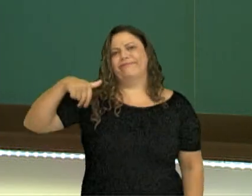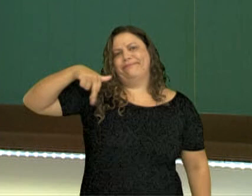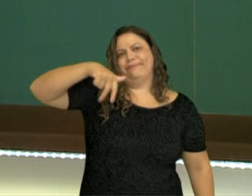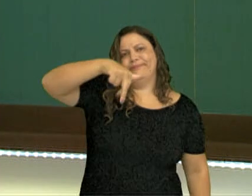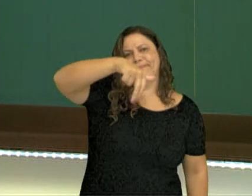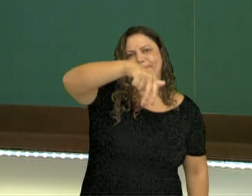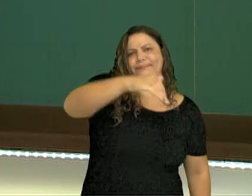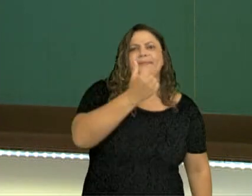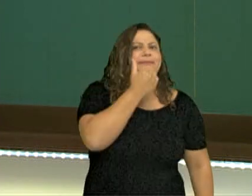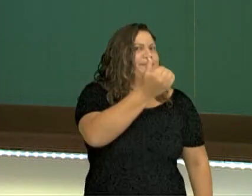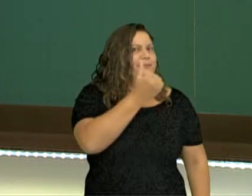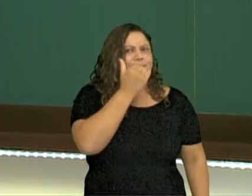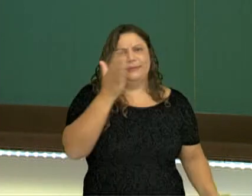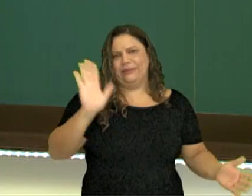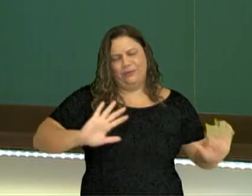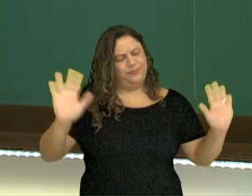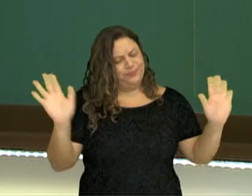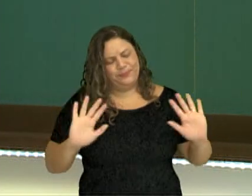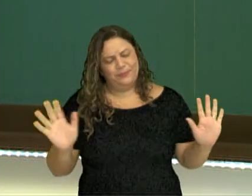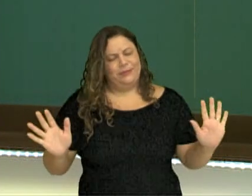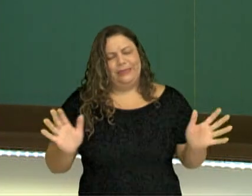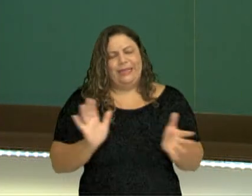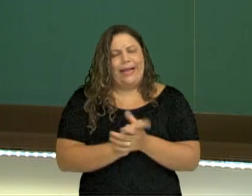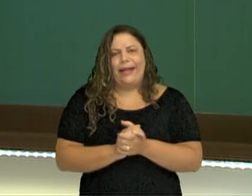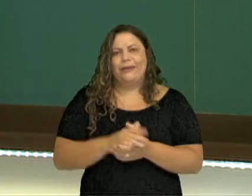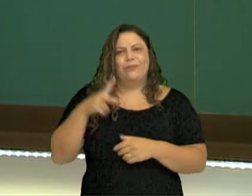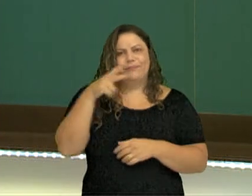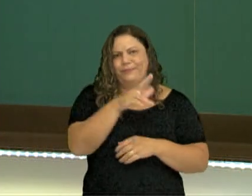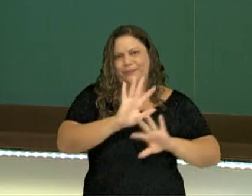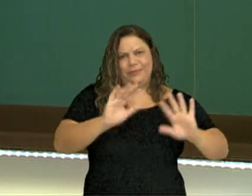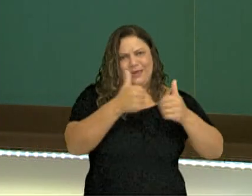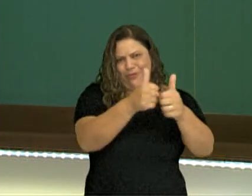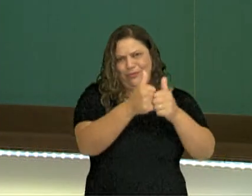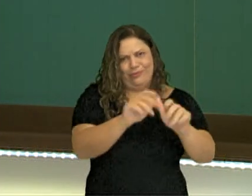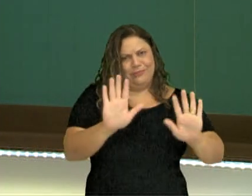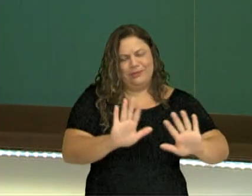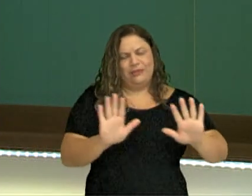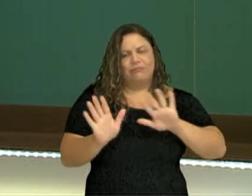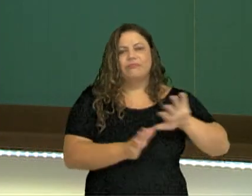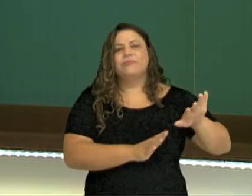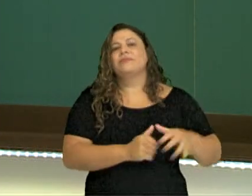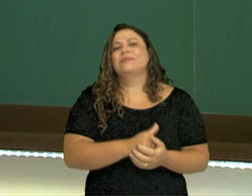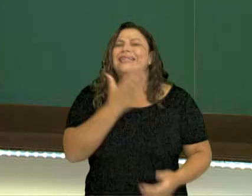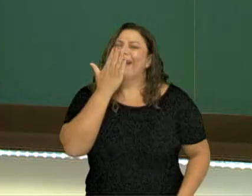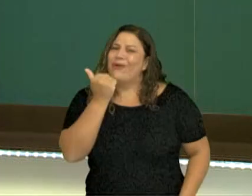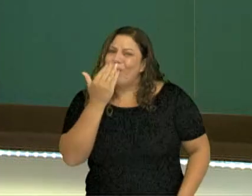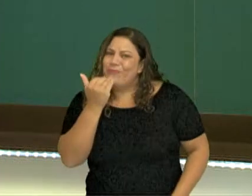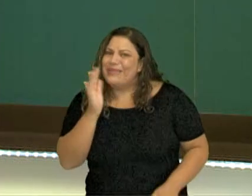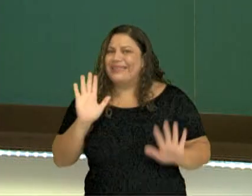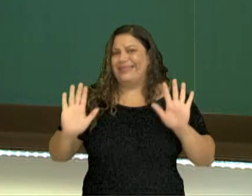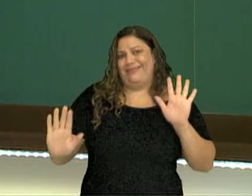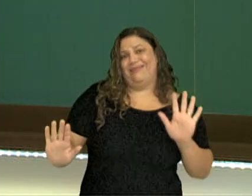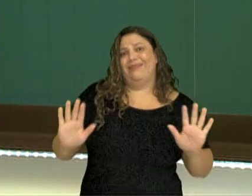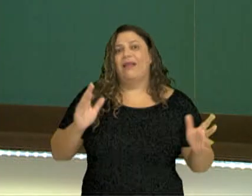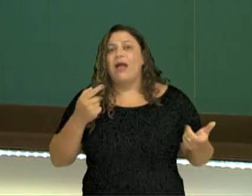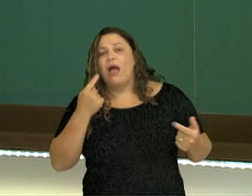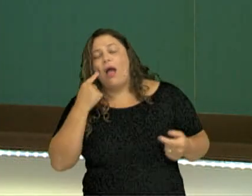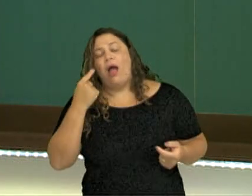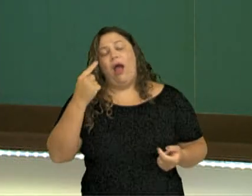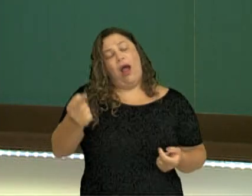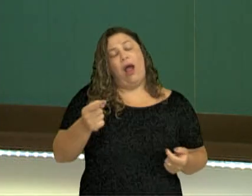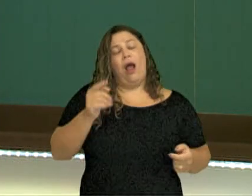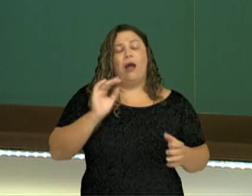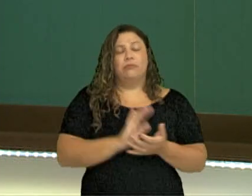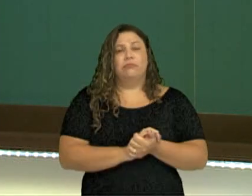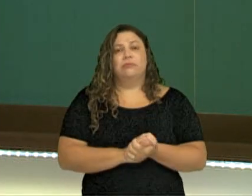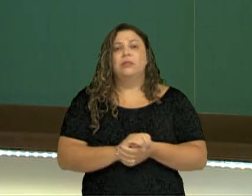né, gente? Então, essa é uma despesa que não tem jeito de cortar. A alimentação, será que dá para cortar? Olha, ela pode